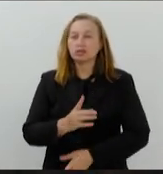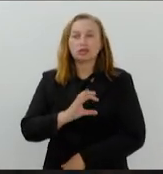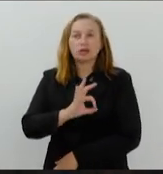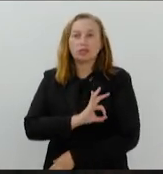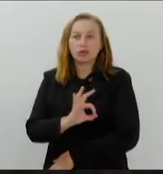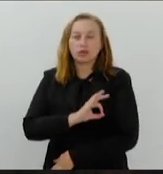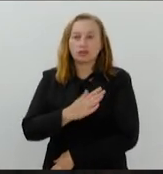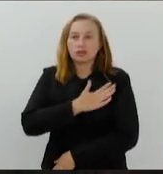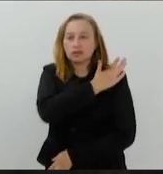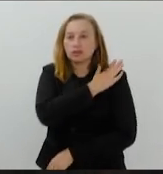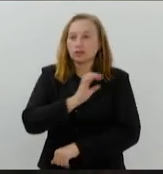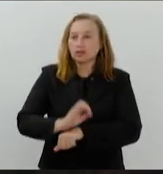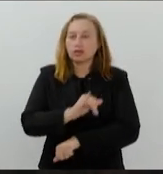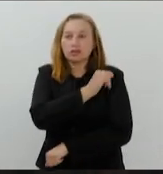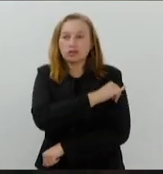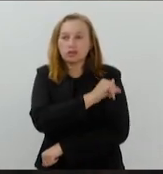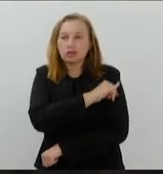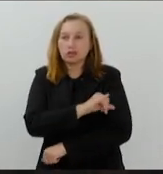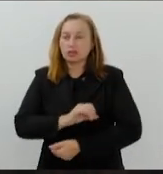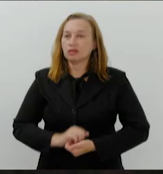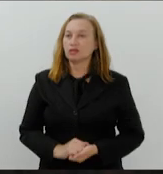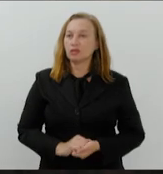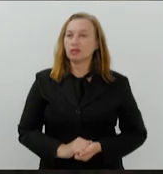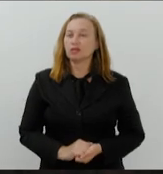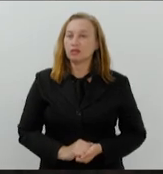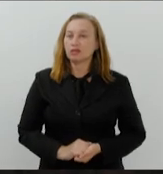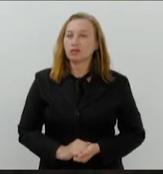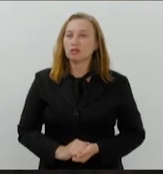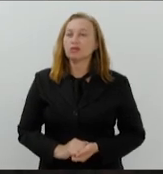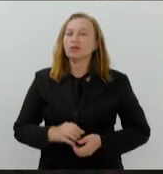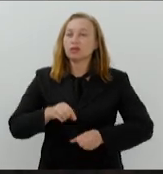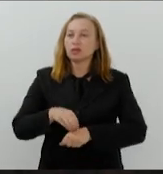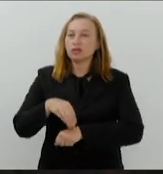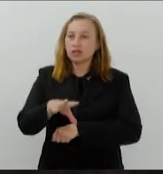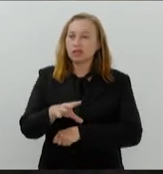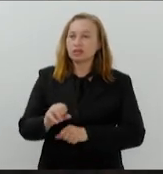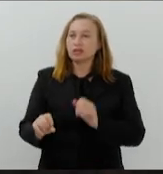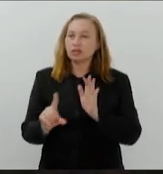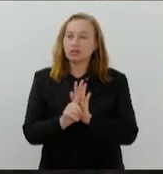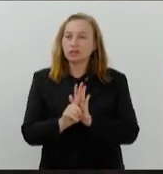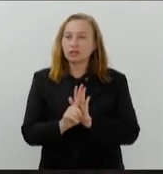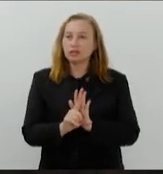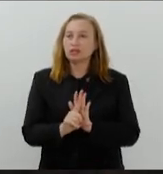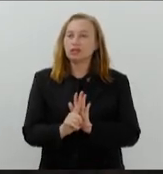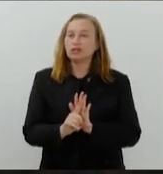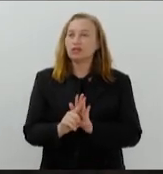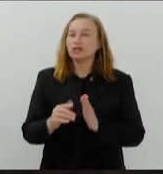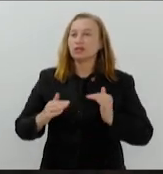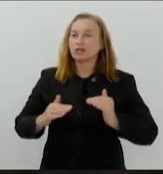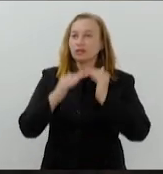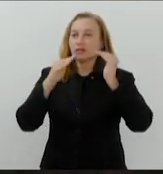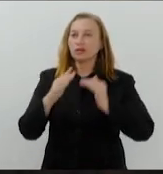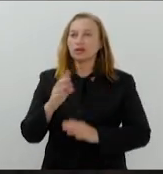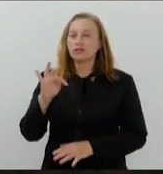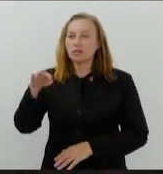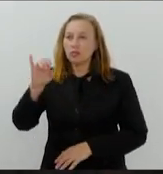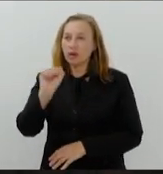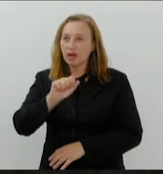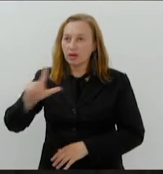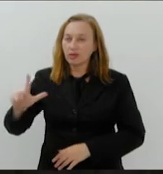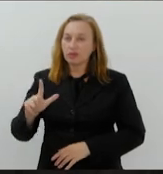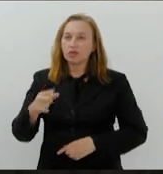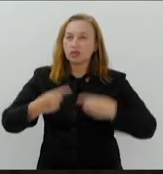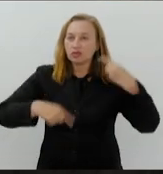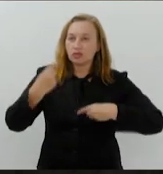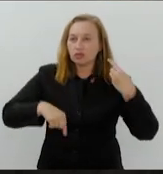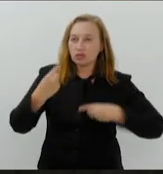no âmbito do estado do Rio de Janeiro. Parecer da comissão de indicação legislativa favorável. Relator, deputado Felipe Pobel. Em discussão, não havendo quem